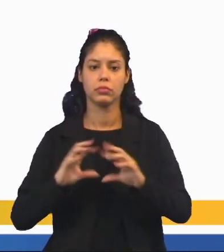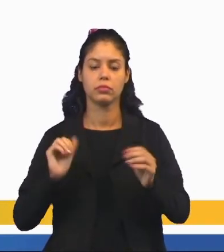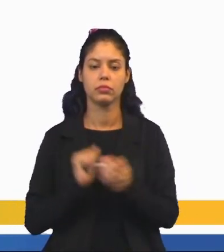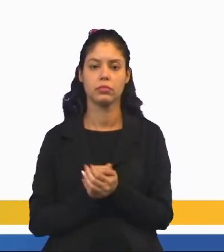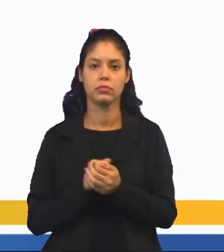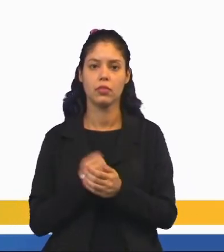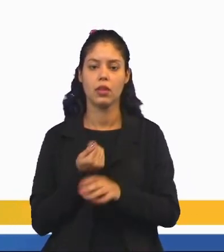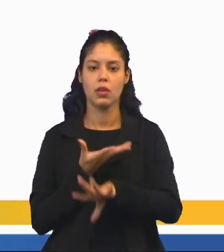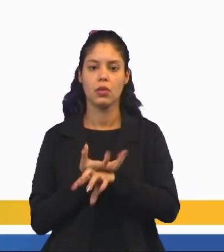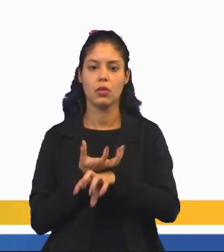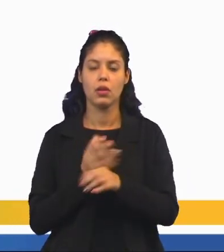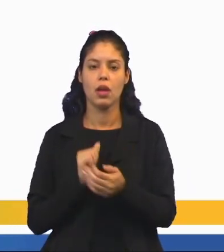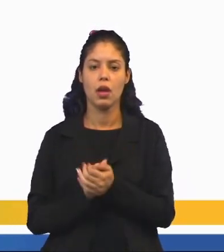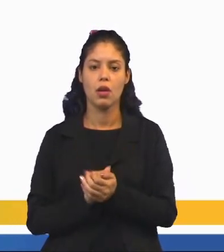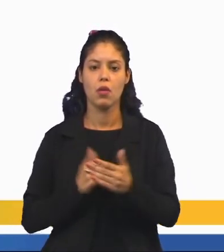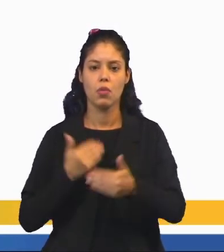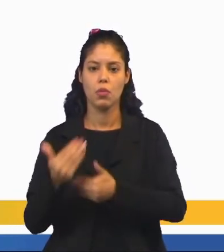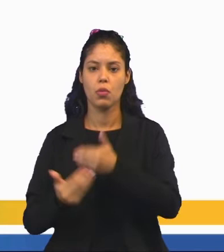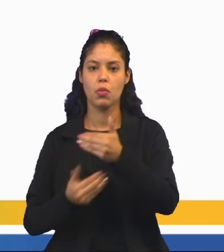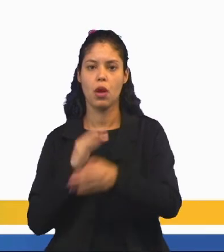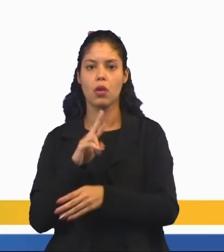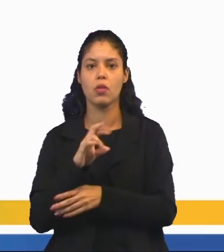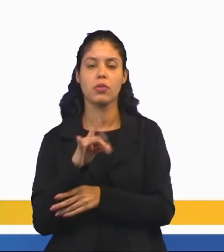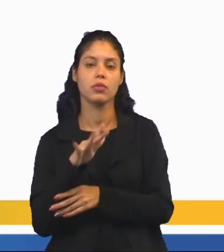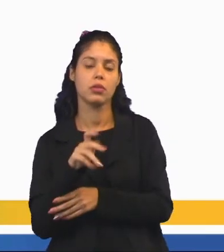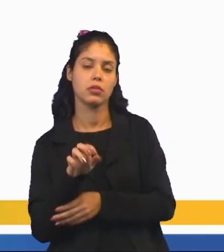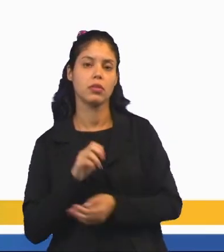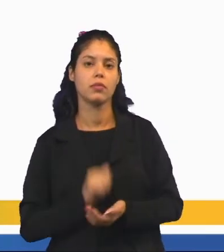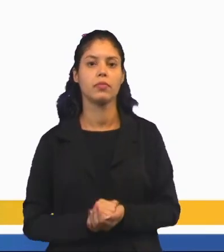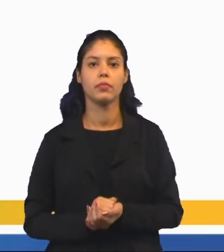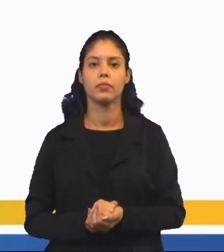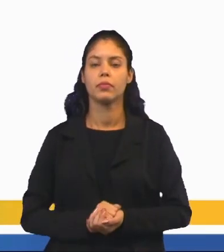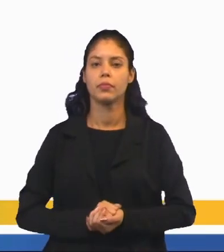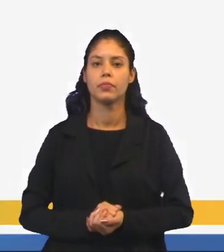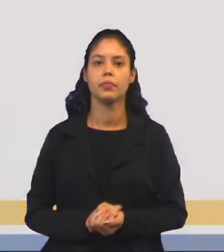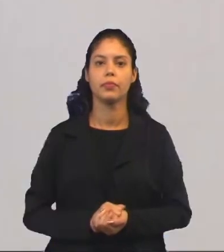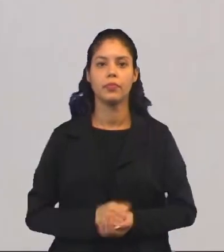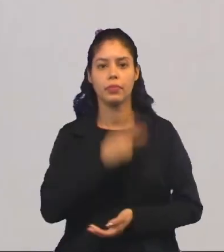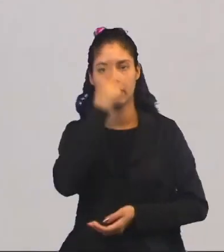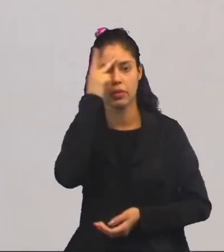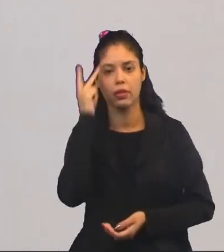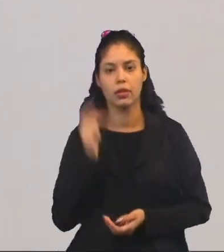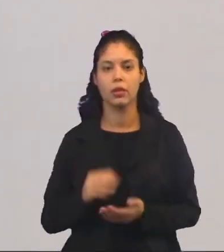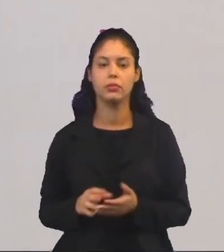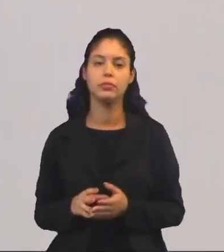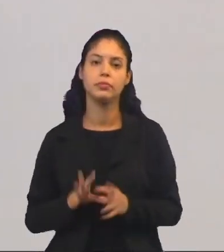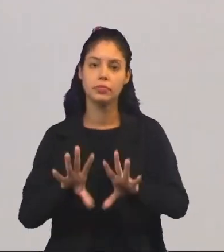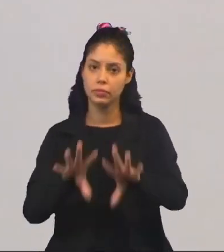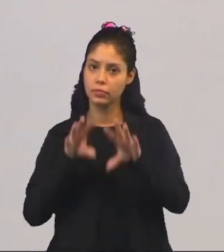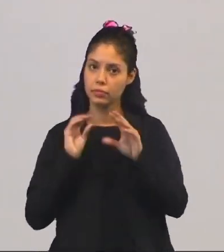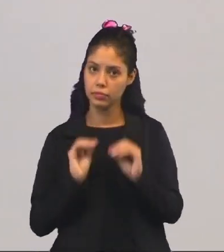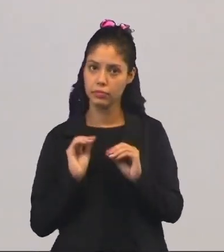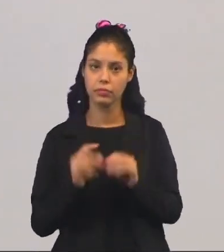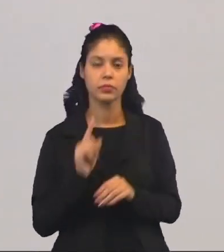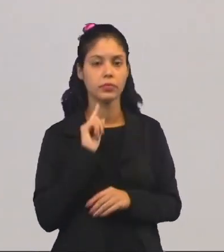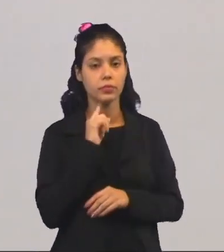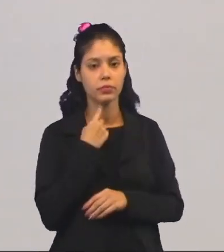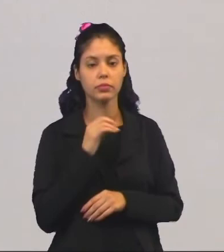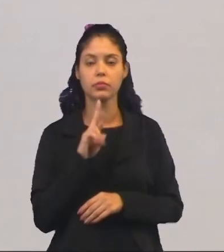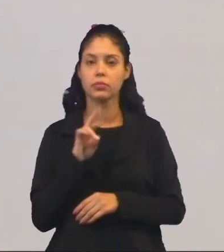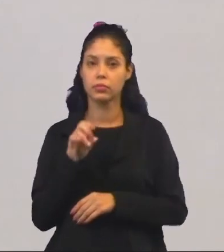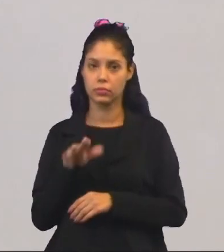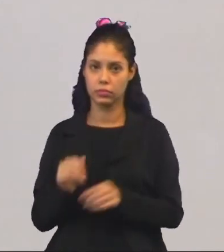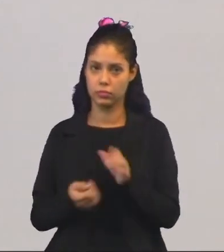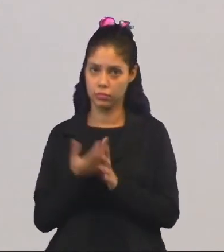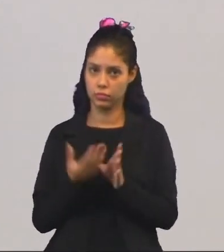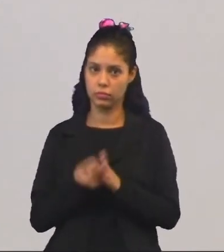orgânico por um processo chamado de compostagem, né? Ou seja, a pessoa pega esse lixo orgânico